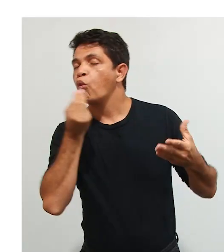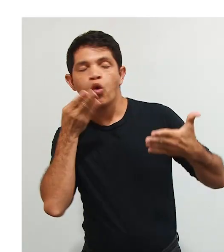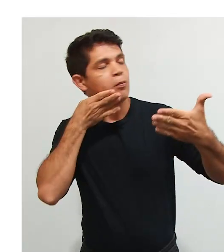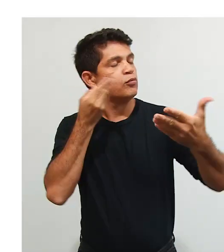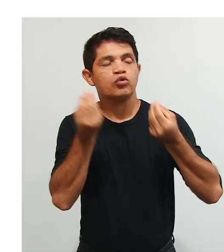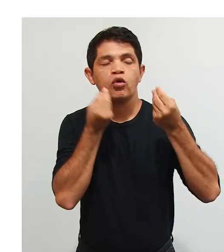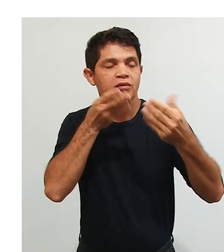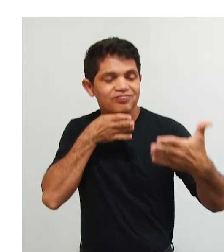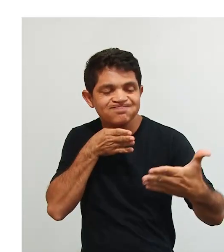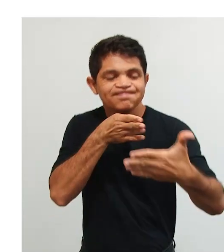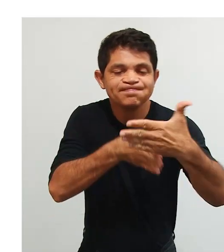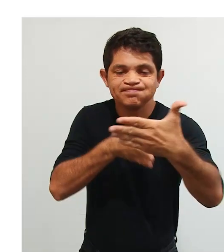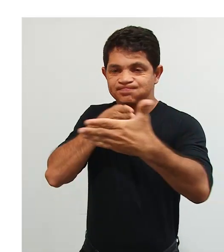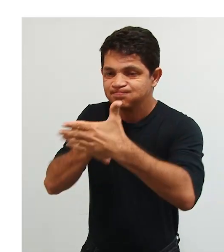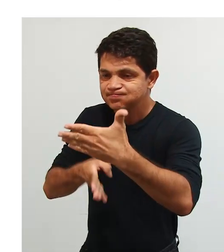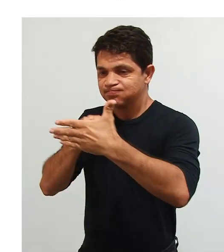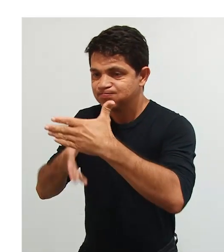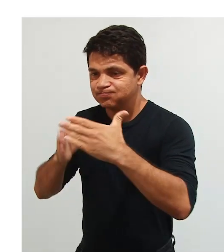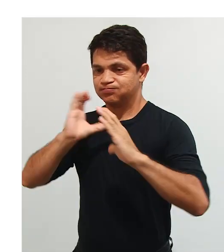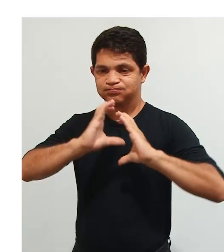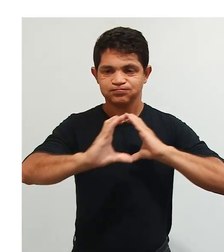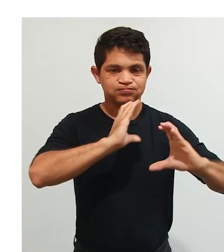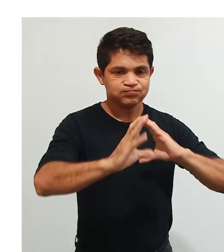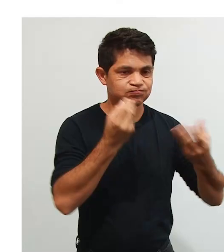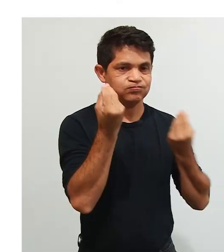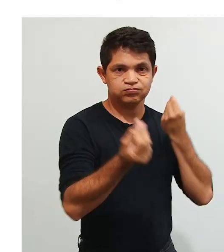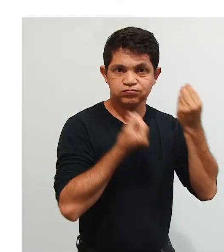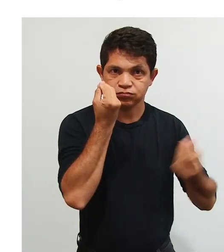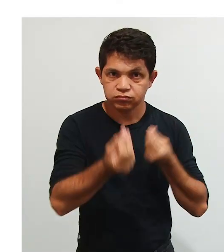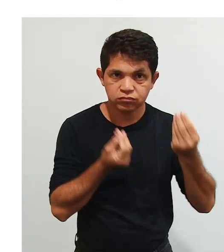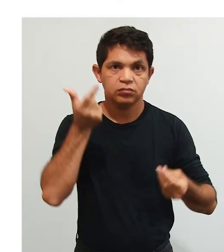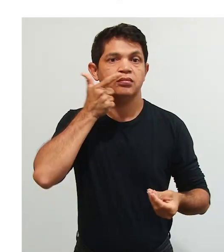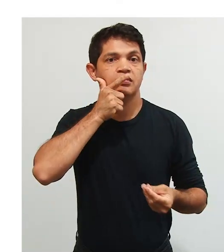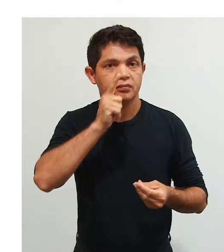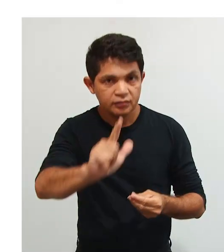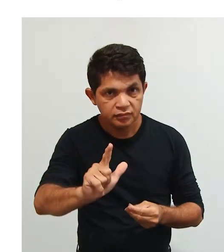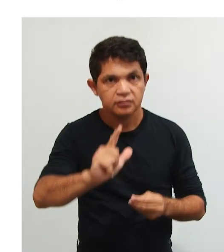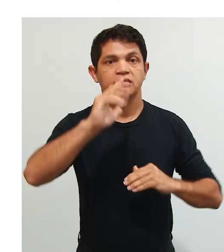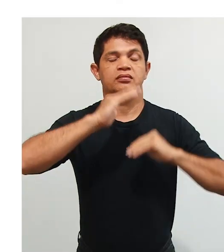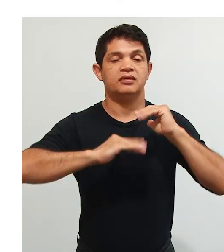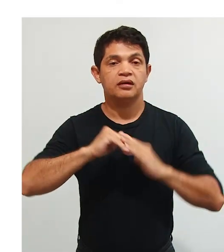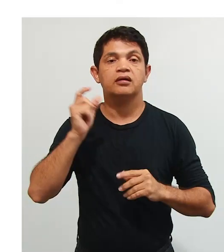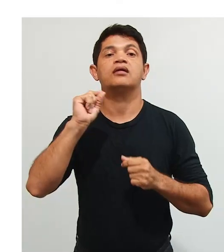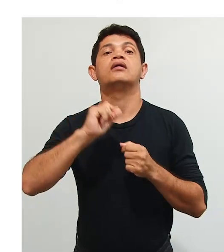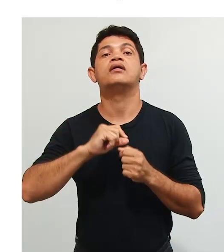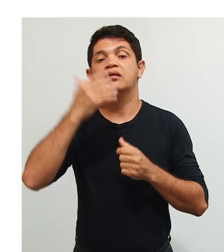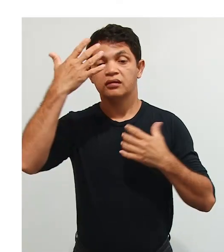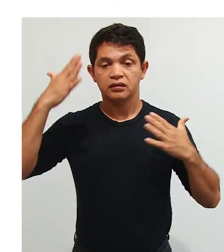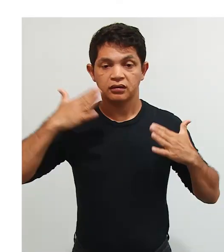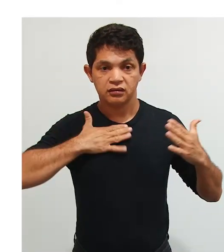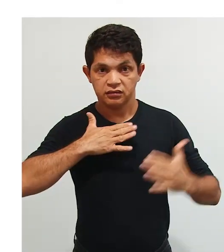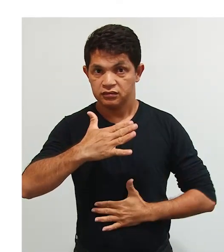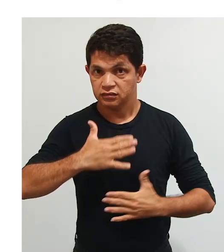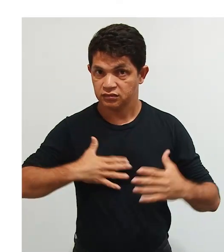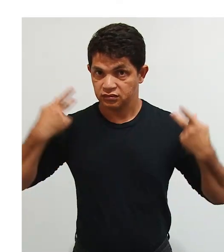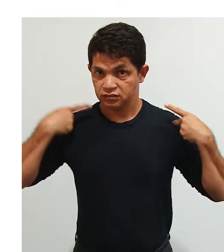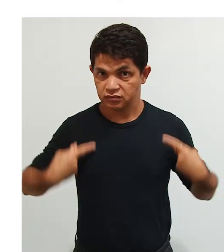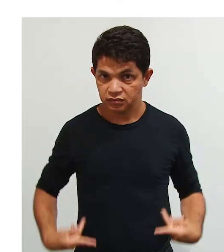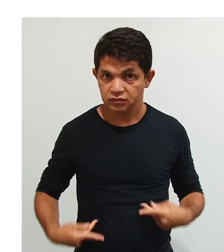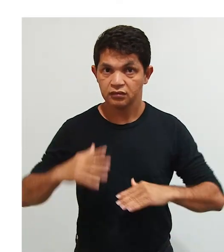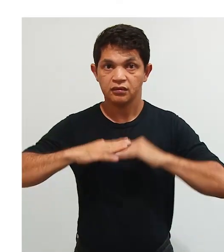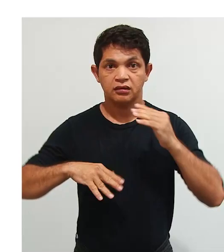para essa comunicação? É muito comum que nós tenhamos medo da rejeição e, por isso, com medo